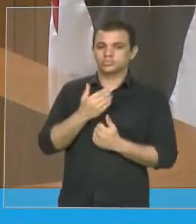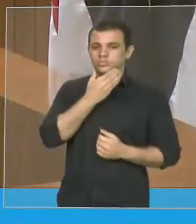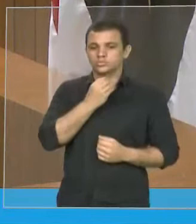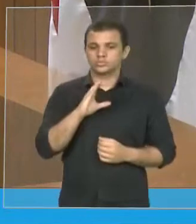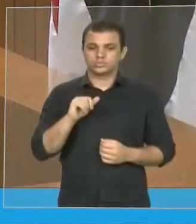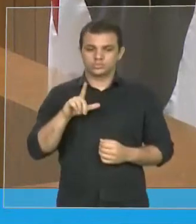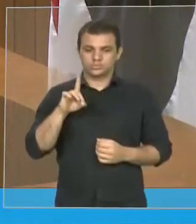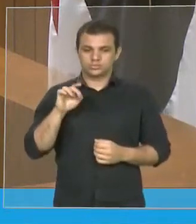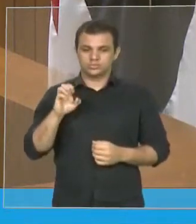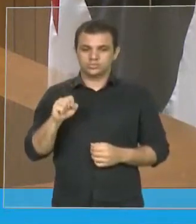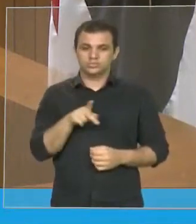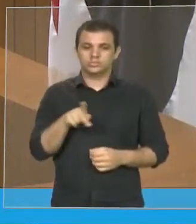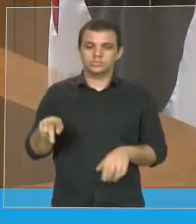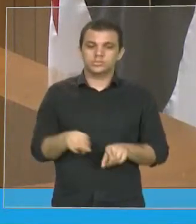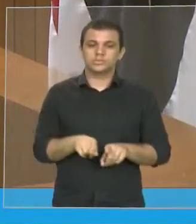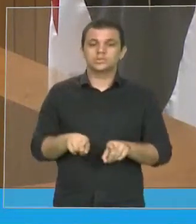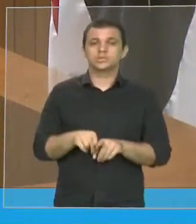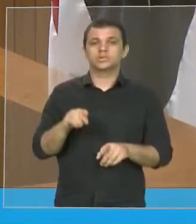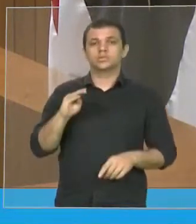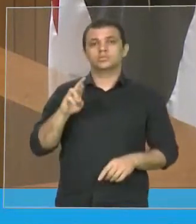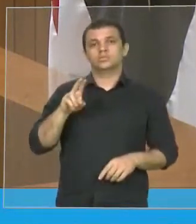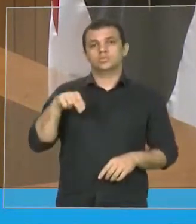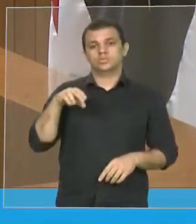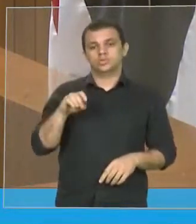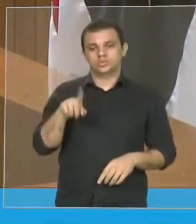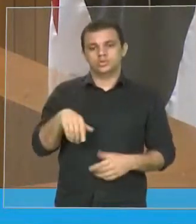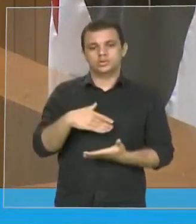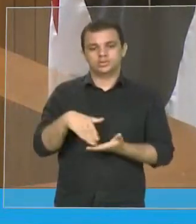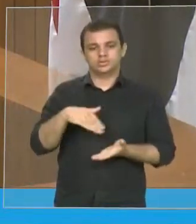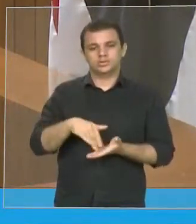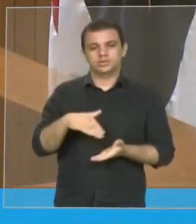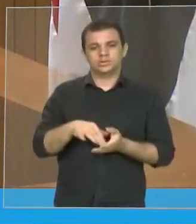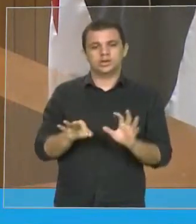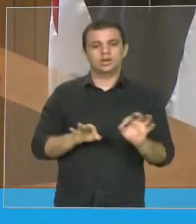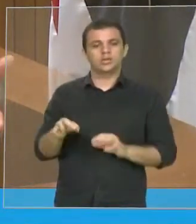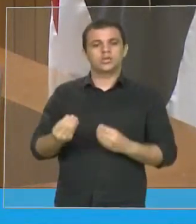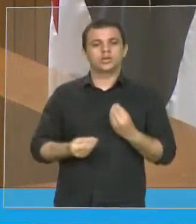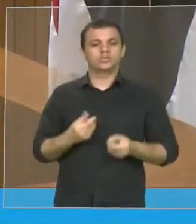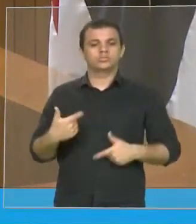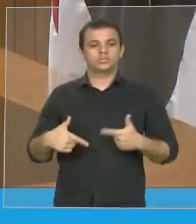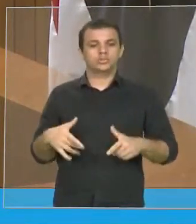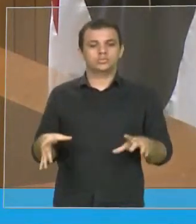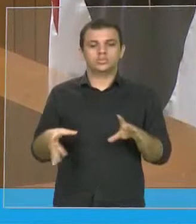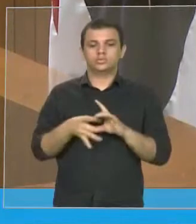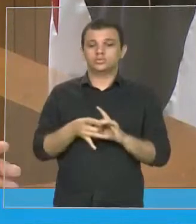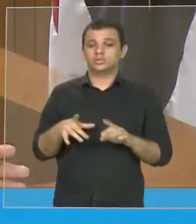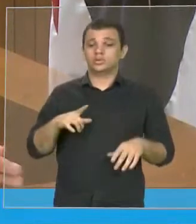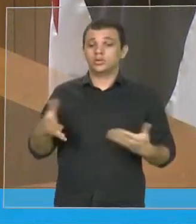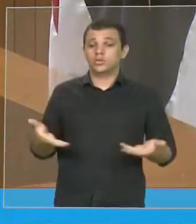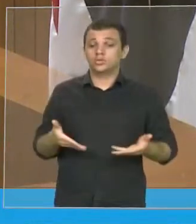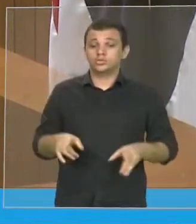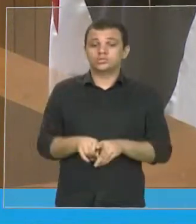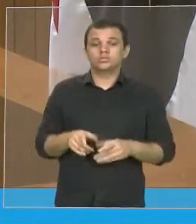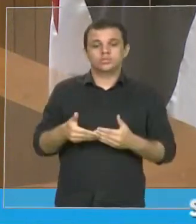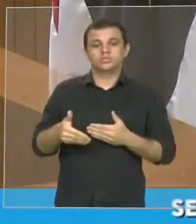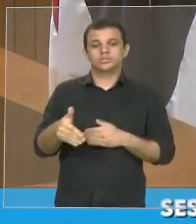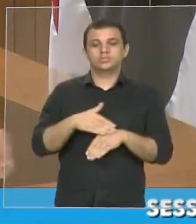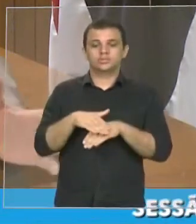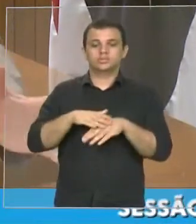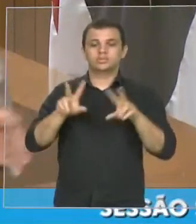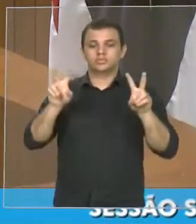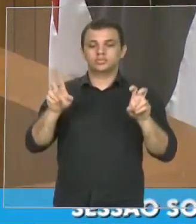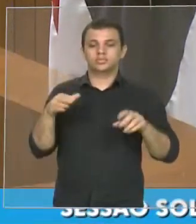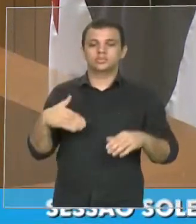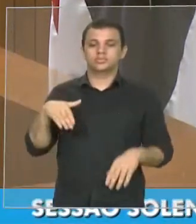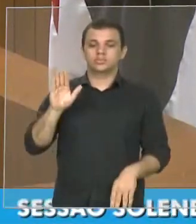do Bruno, secretário do TCE, na formatação dessas ações conjuntas, que ainda hoje nós vamos até conversar sobre isso, né, Bruno? Então,